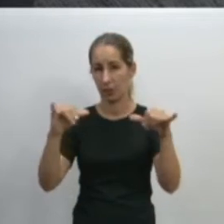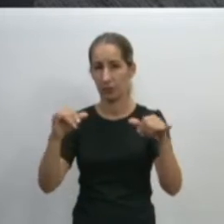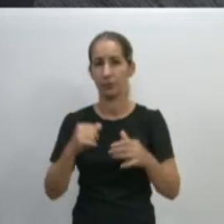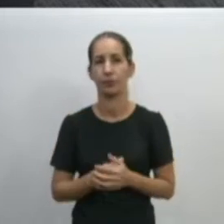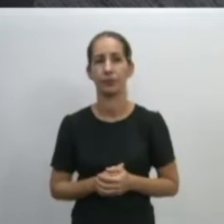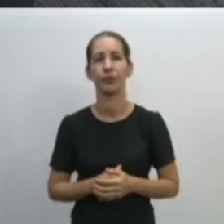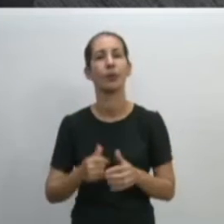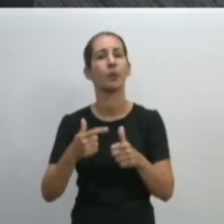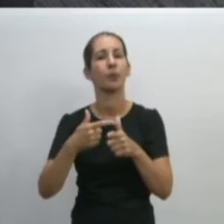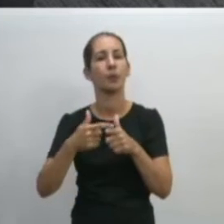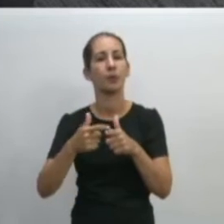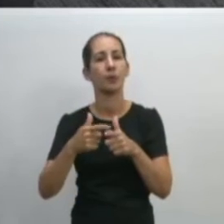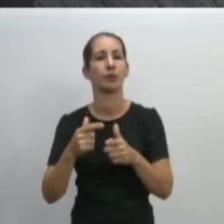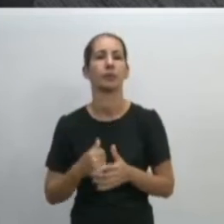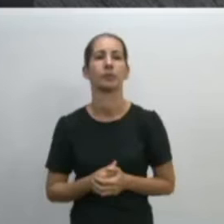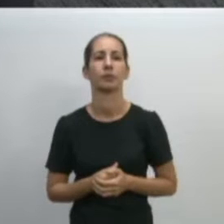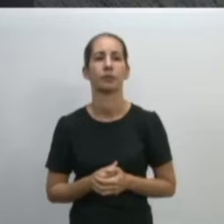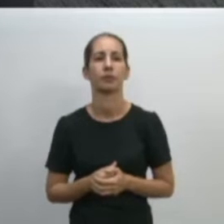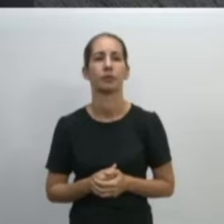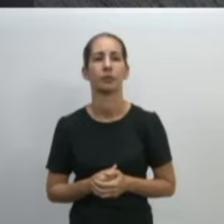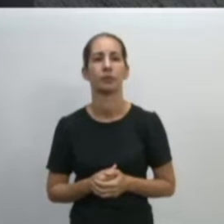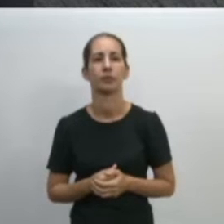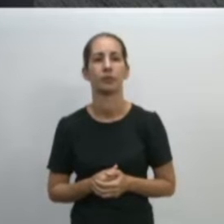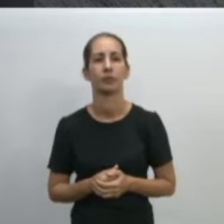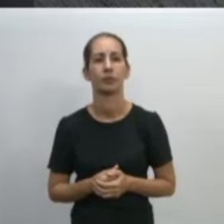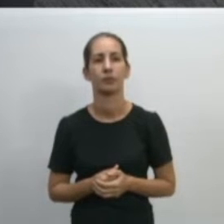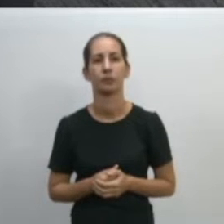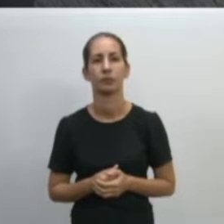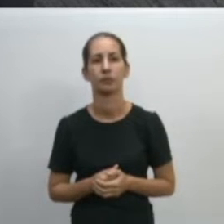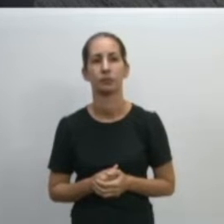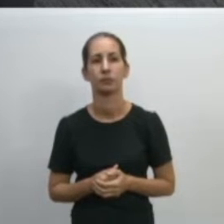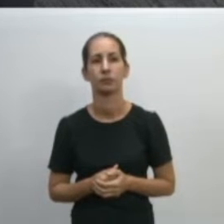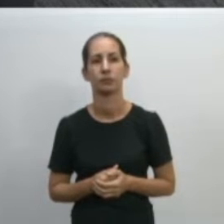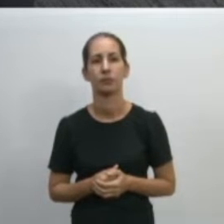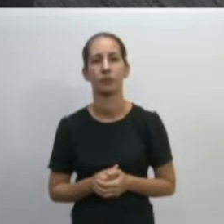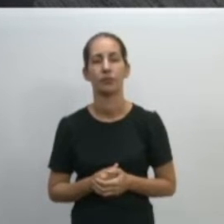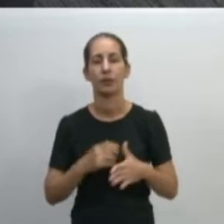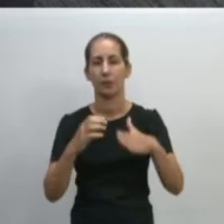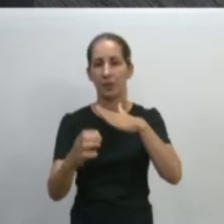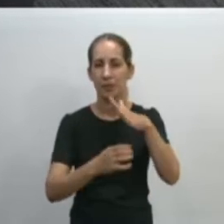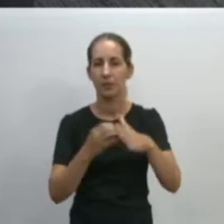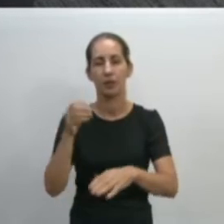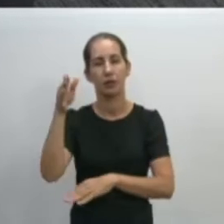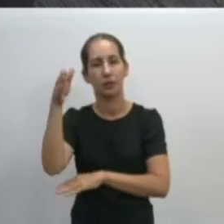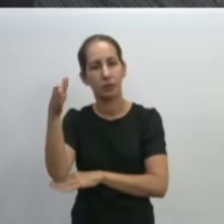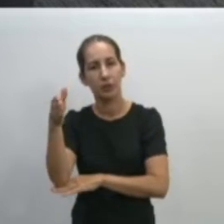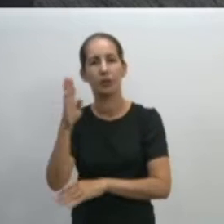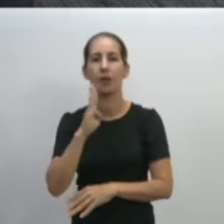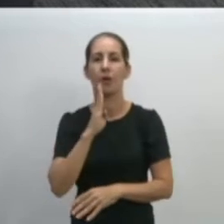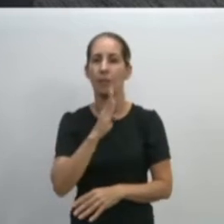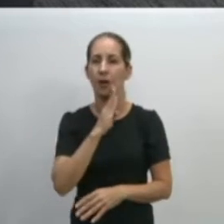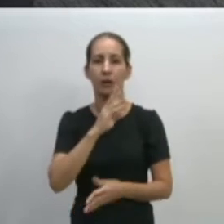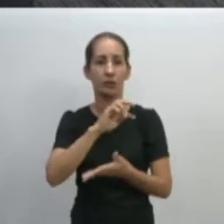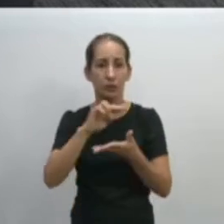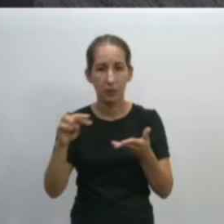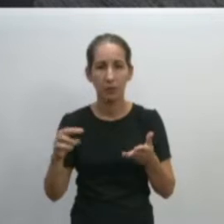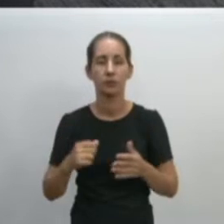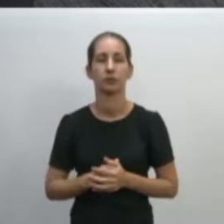Que o prejuízo está ficando com os donos de hotel, restaurantes, bares e